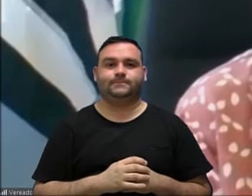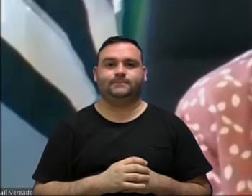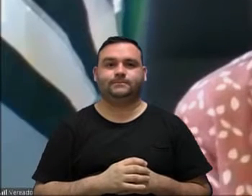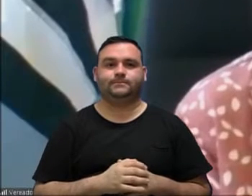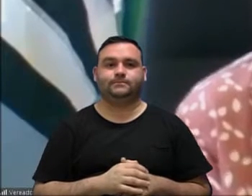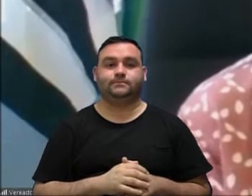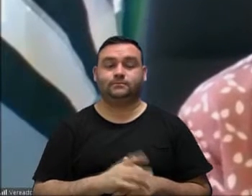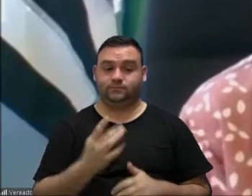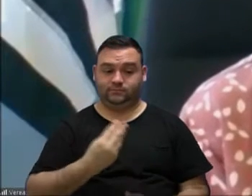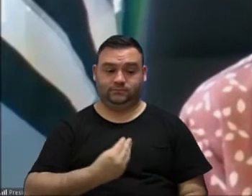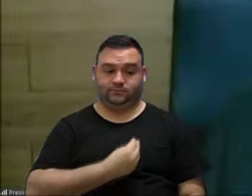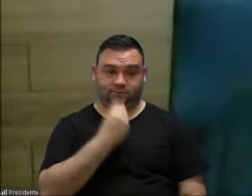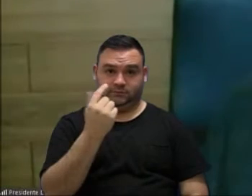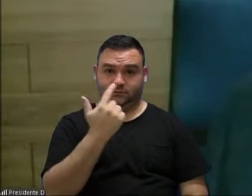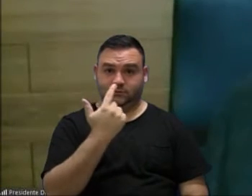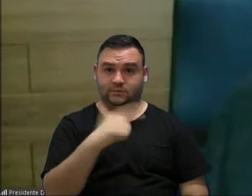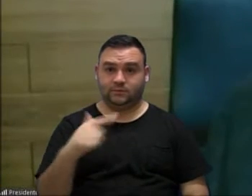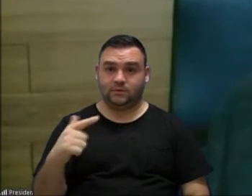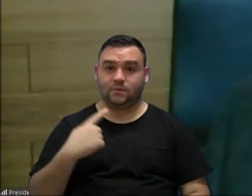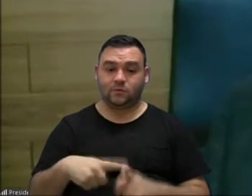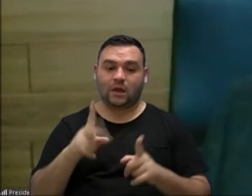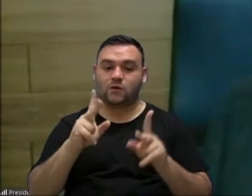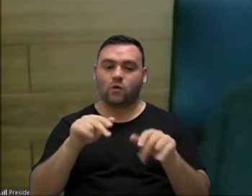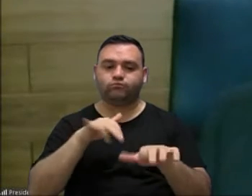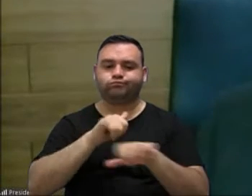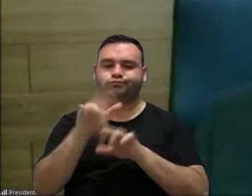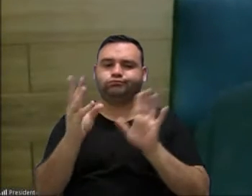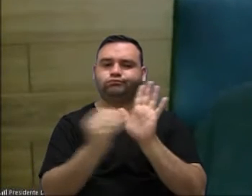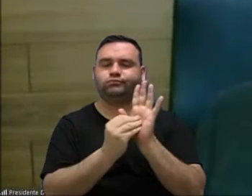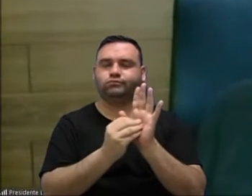quem não estiver está com falta